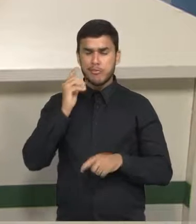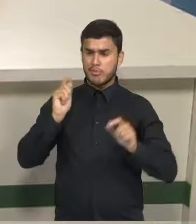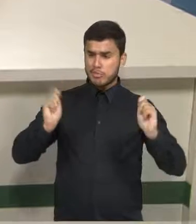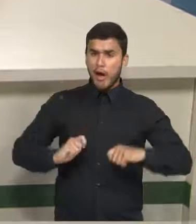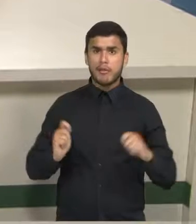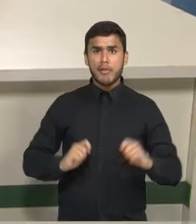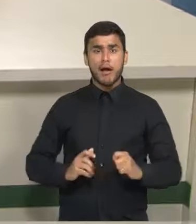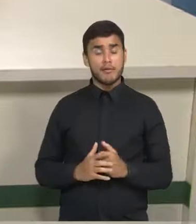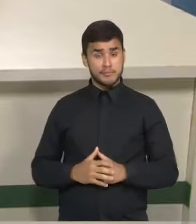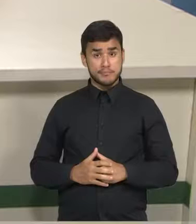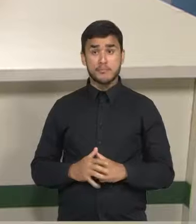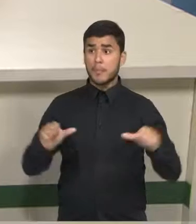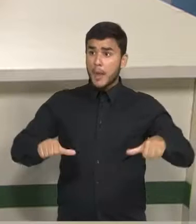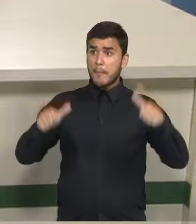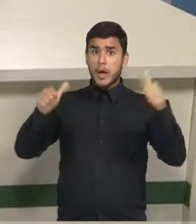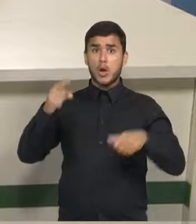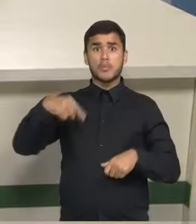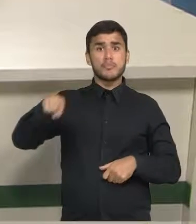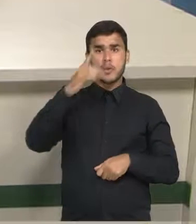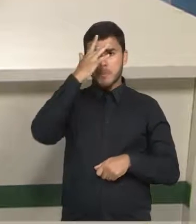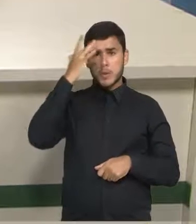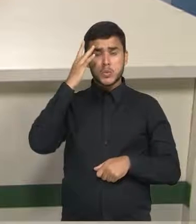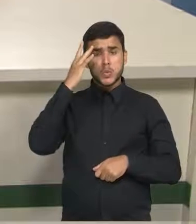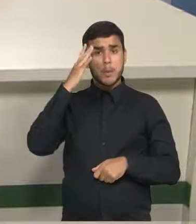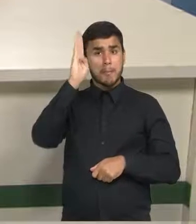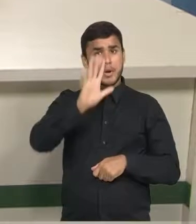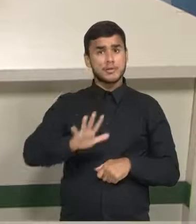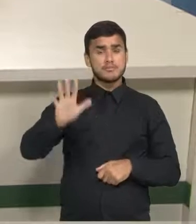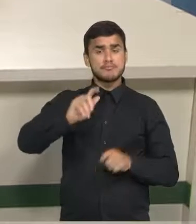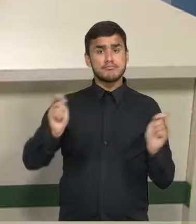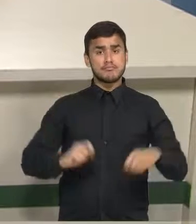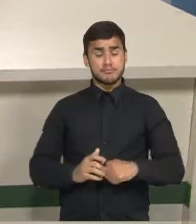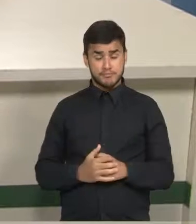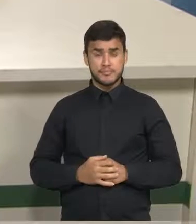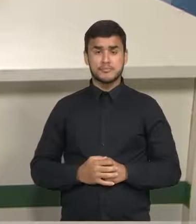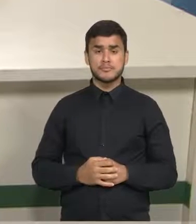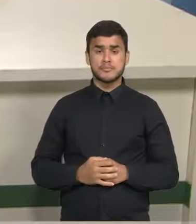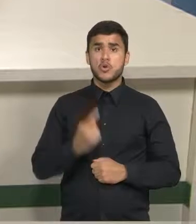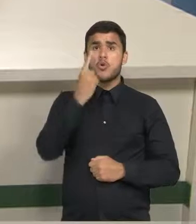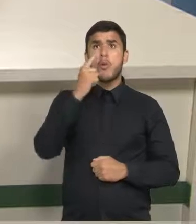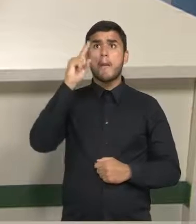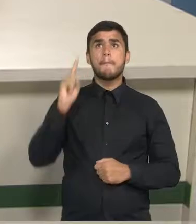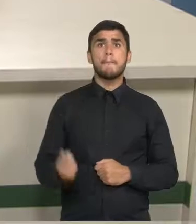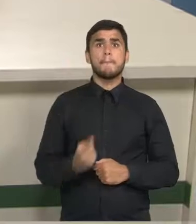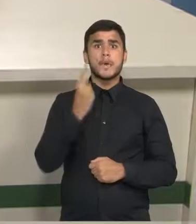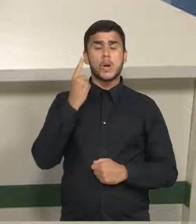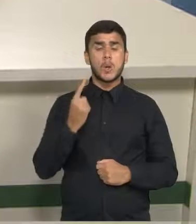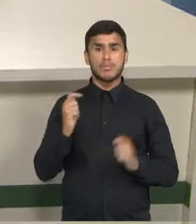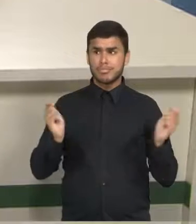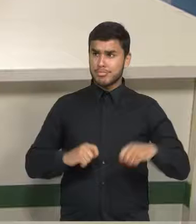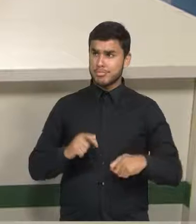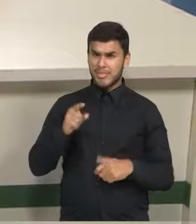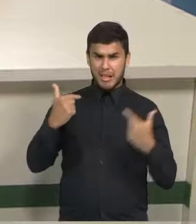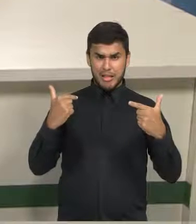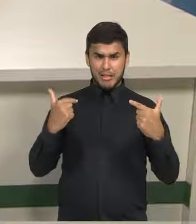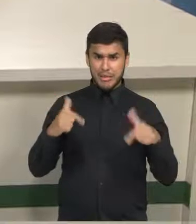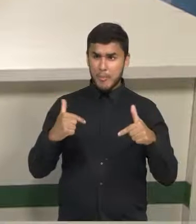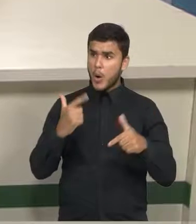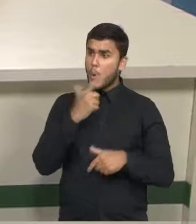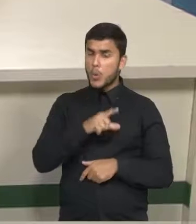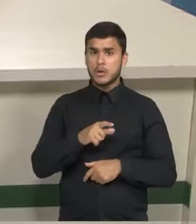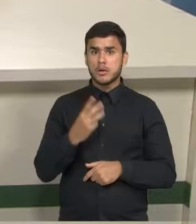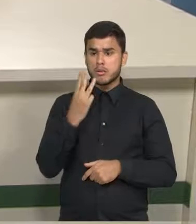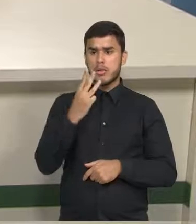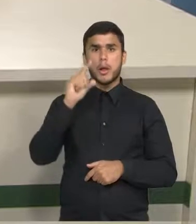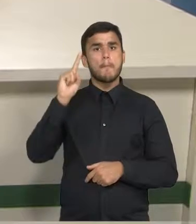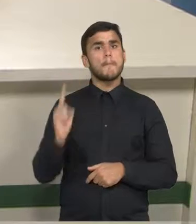projetos e definições que melhoram a condição de vida do povo brasileiro, tire pelo menos 1 milhão do desemprego dos